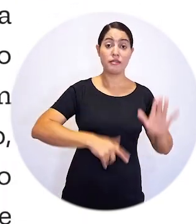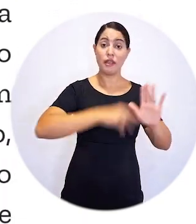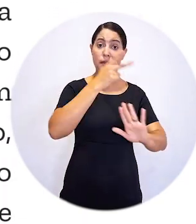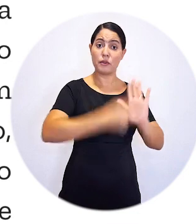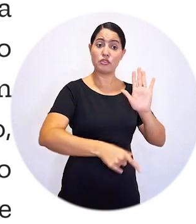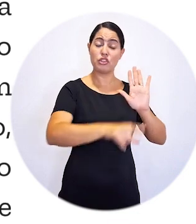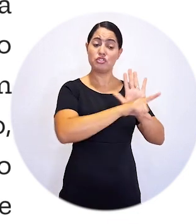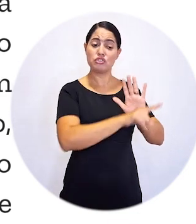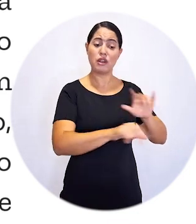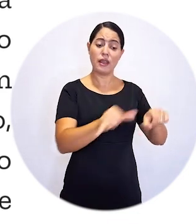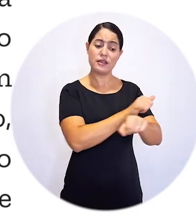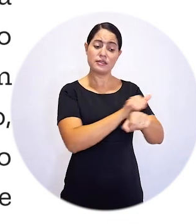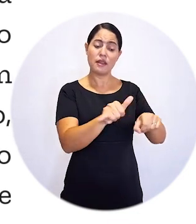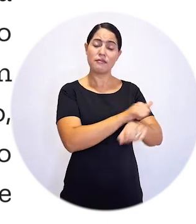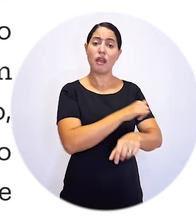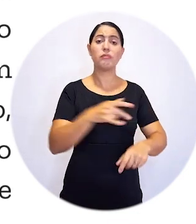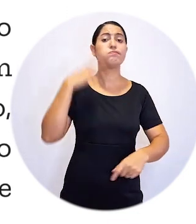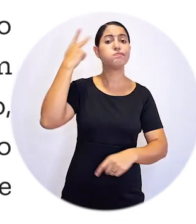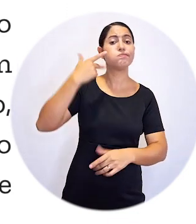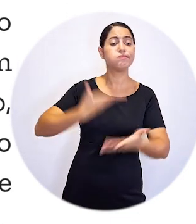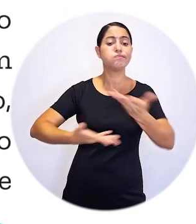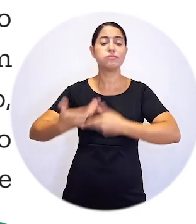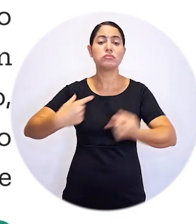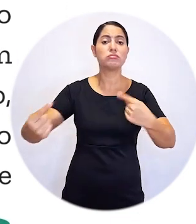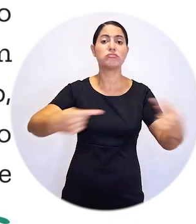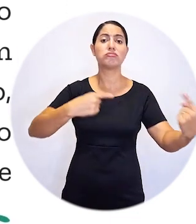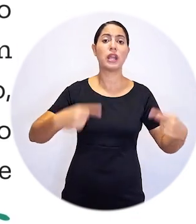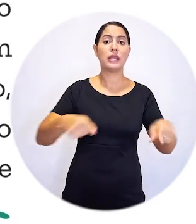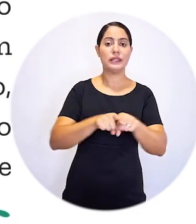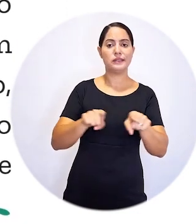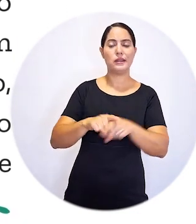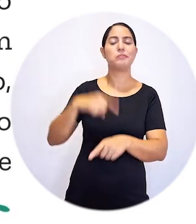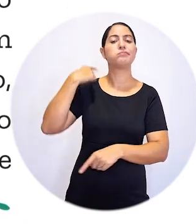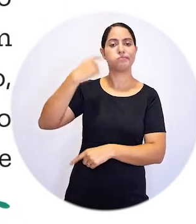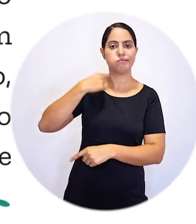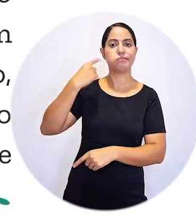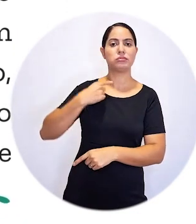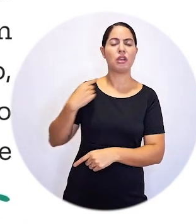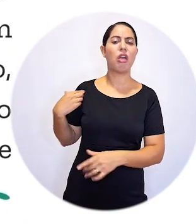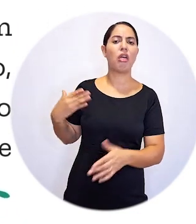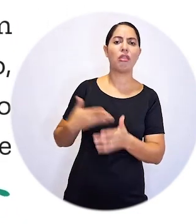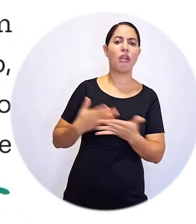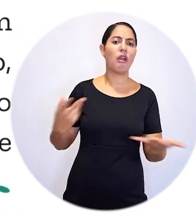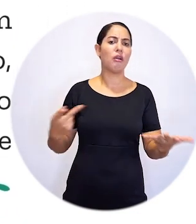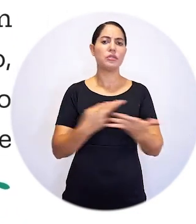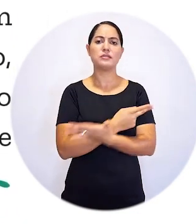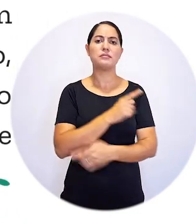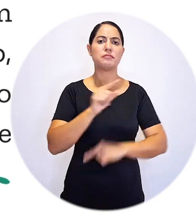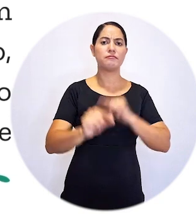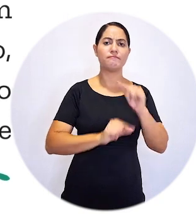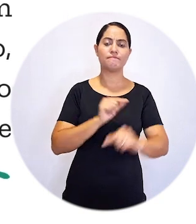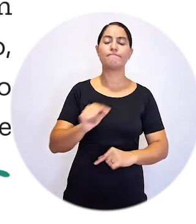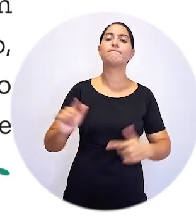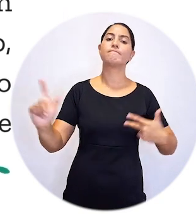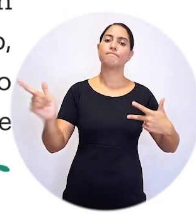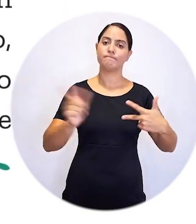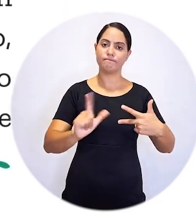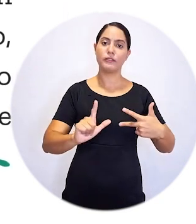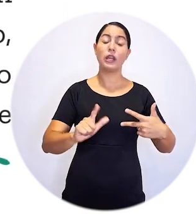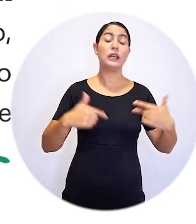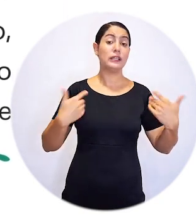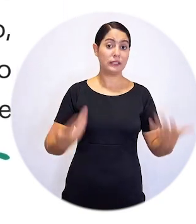dos projetos de lei, passando pela articulação política e a mobilização da classe advocatícia, até a pressão constante sobre